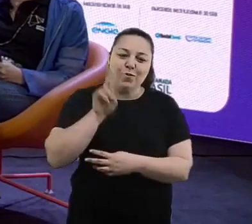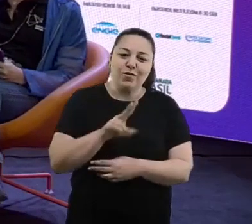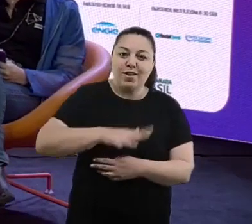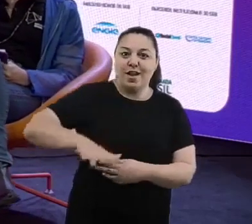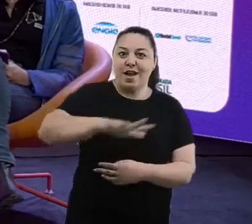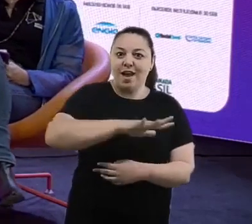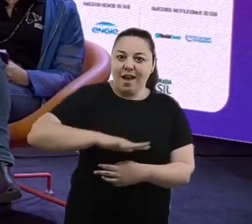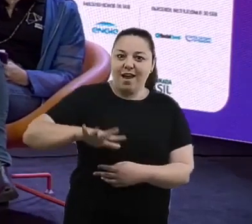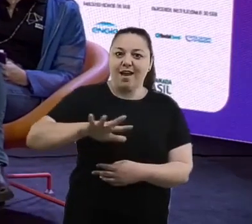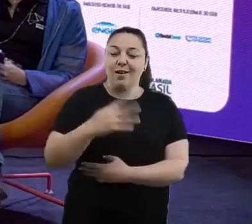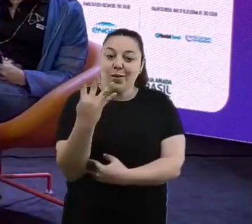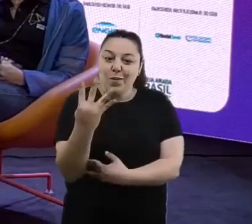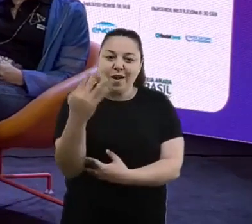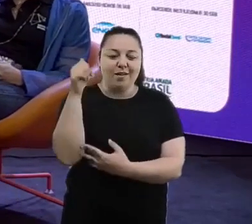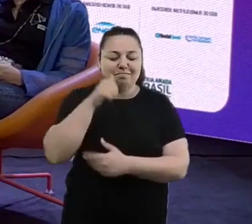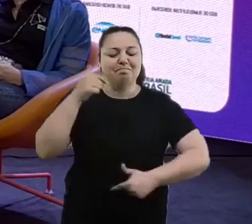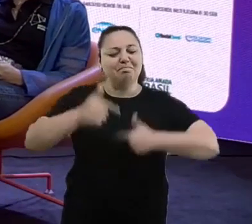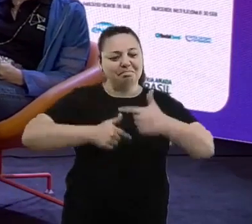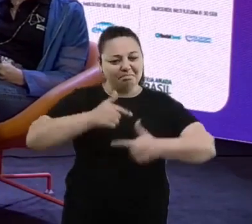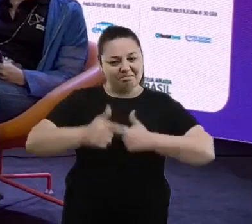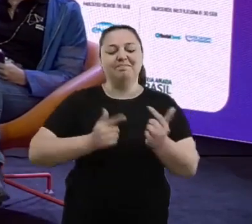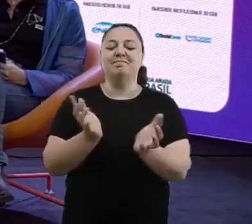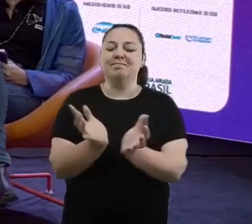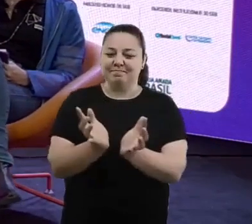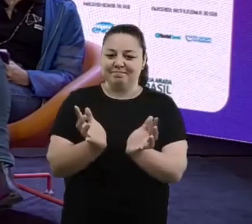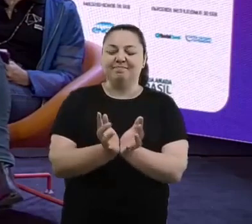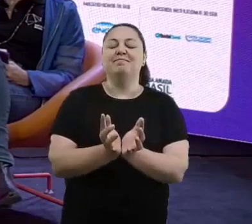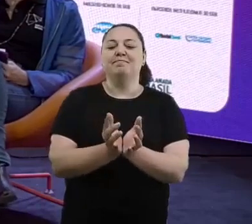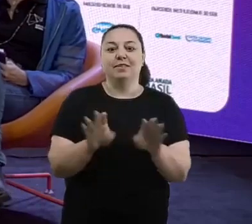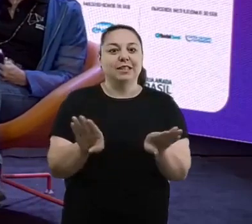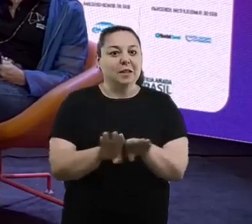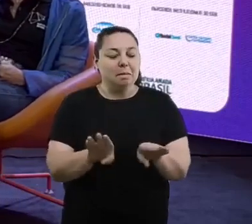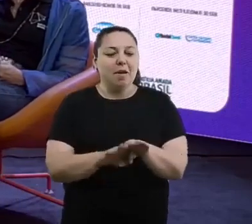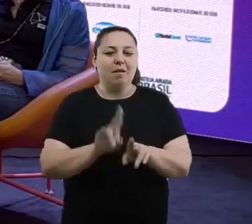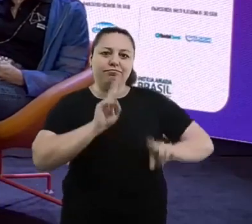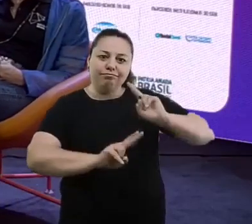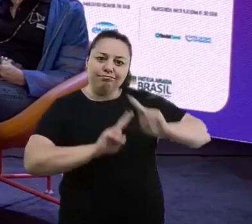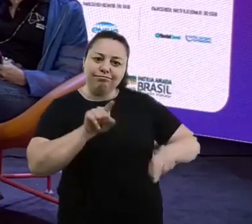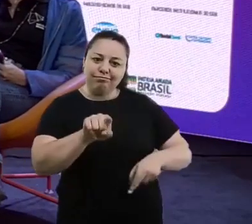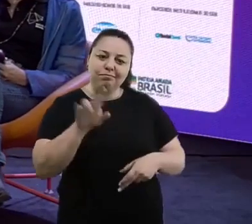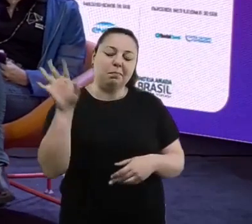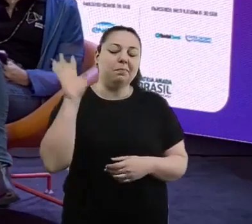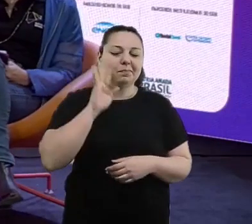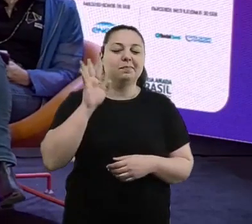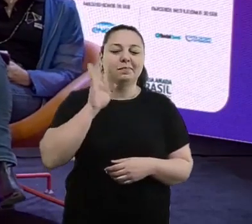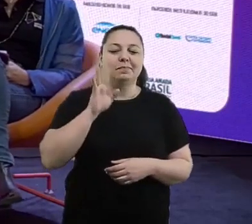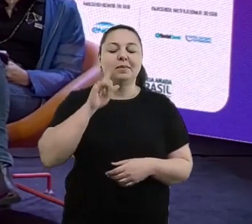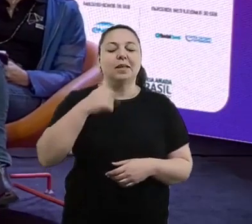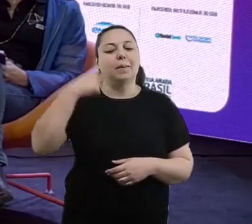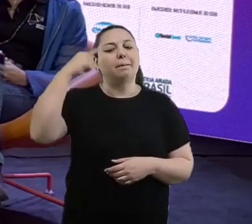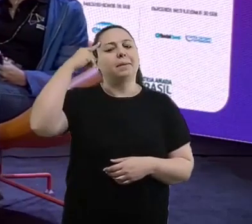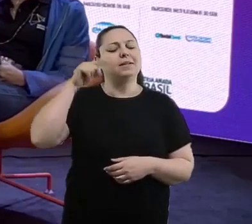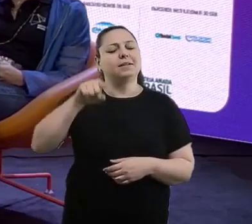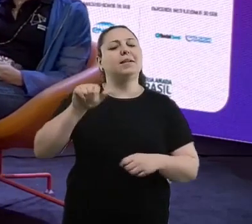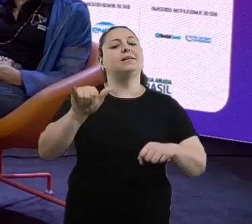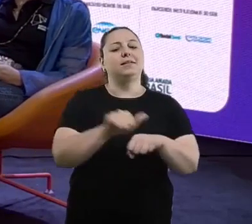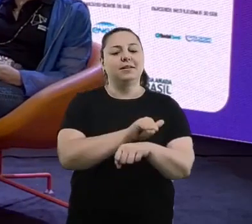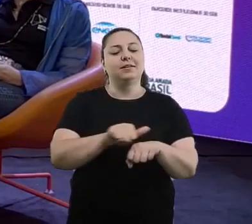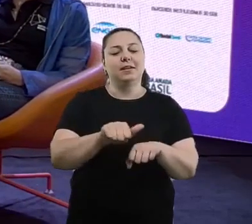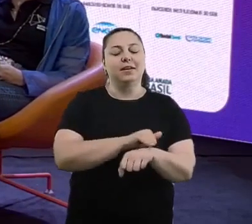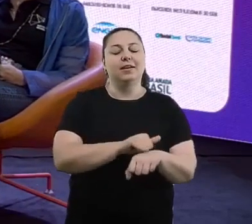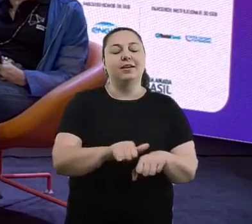Thiago? E com esse resultado tão bacana, o que eu vejo muito estratégico. Assim, primeiro, a gente gosta muito de